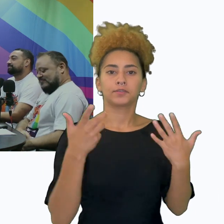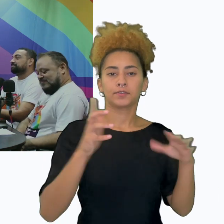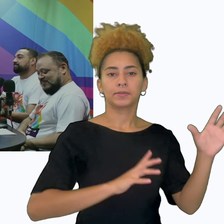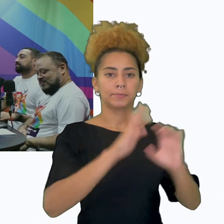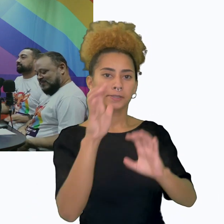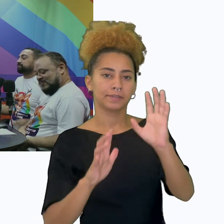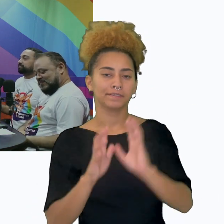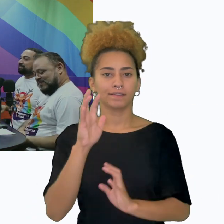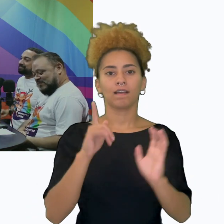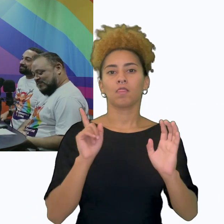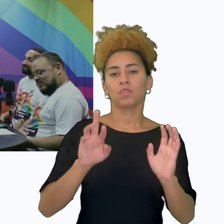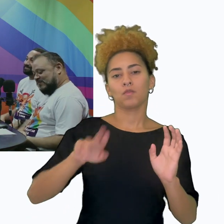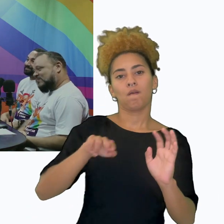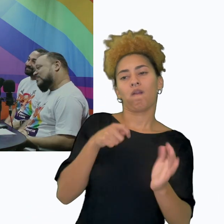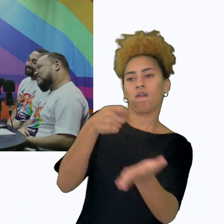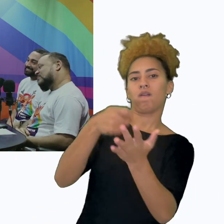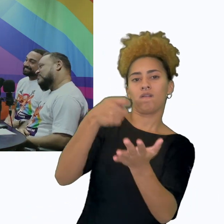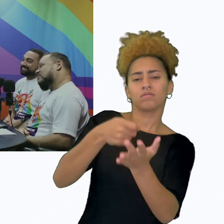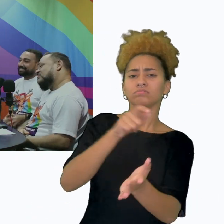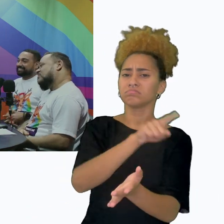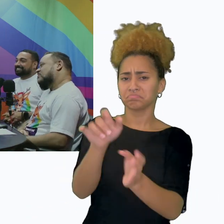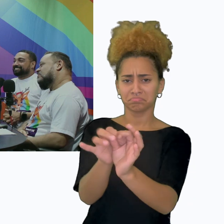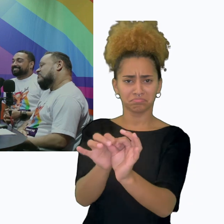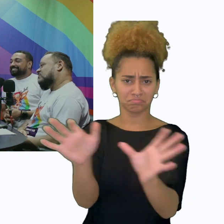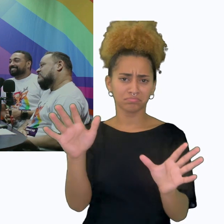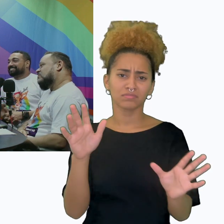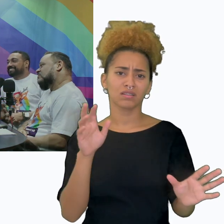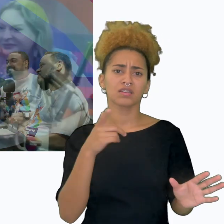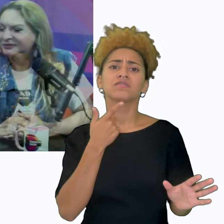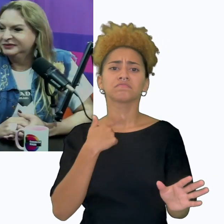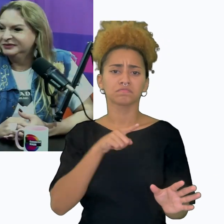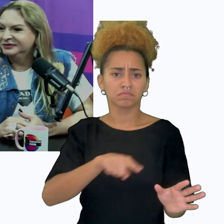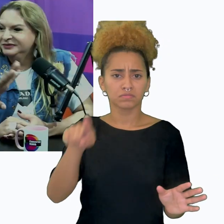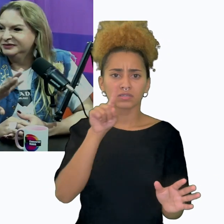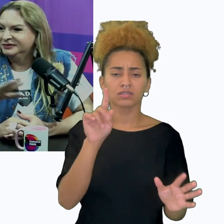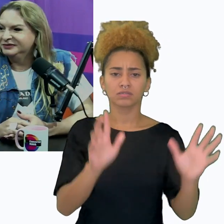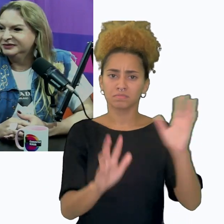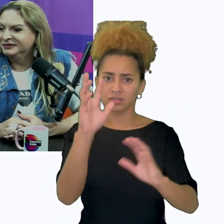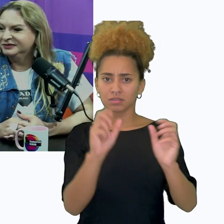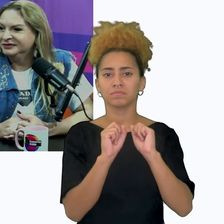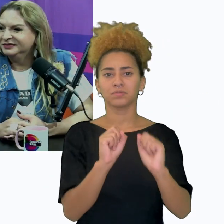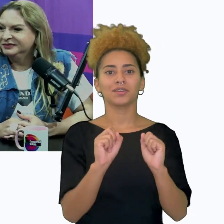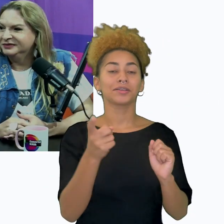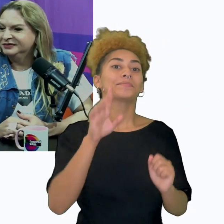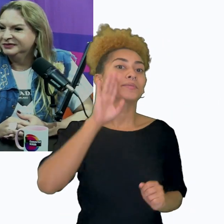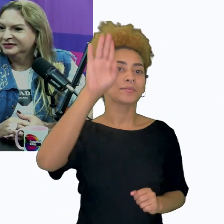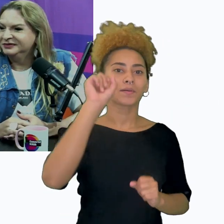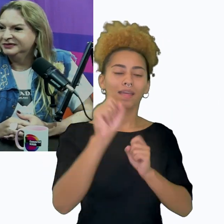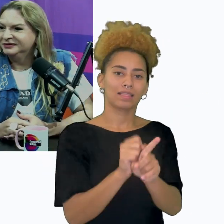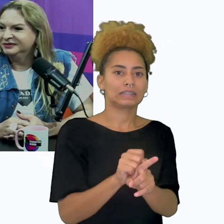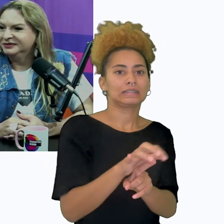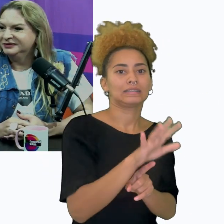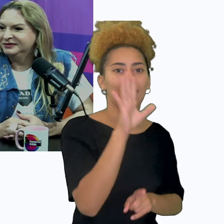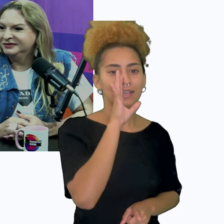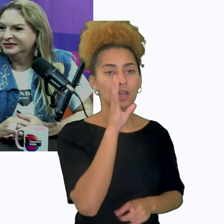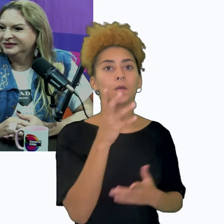tudo isso, eu não queria briga, eu não queria nada, não foi nada manipulado, que elas tinham o direito de fazer o que elas quisessem. A briga era de vocês. O Enio queria tudo pela